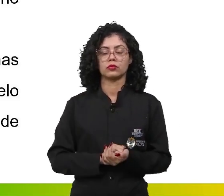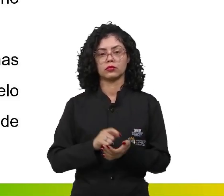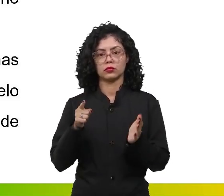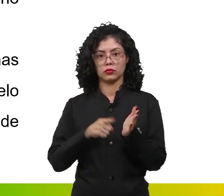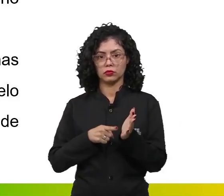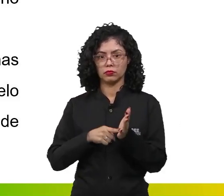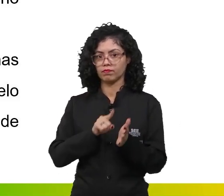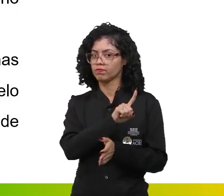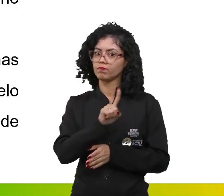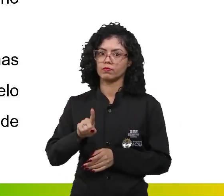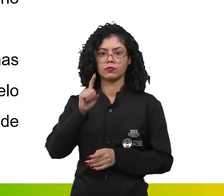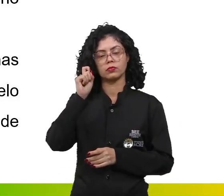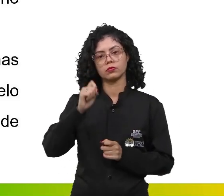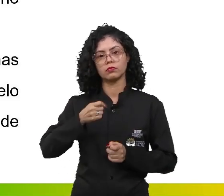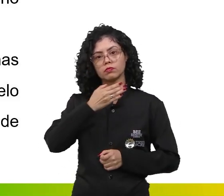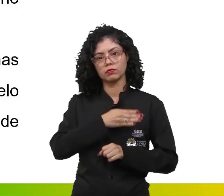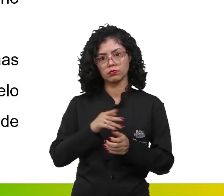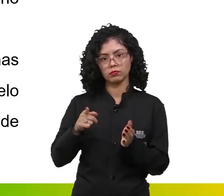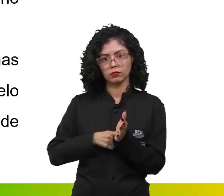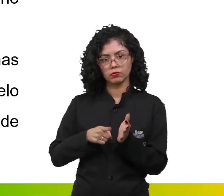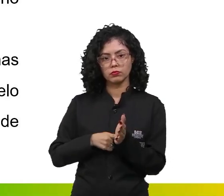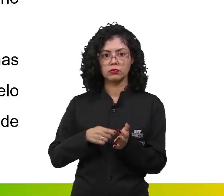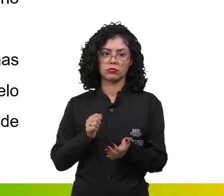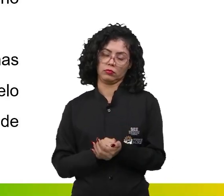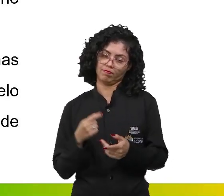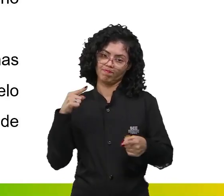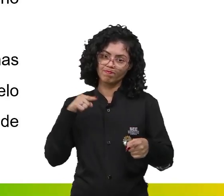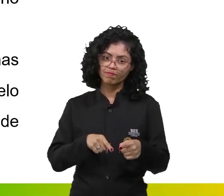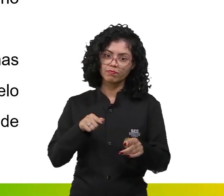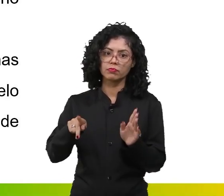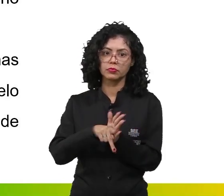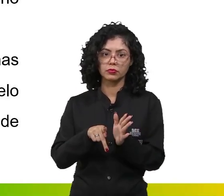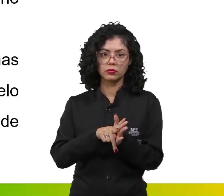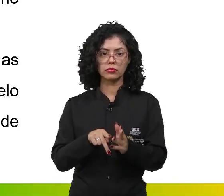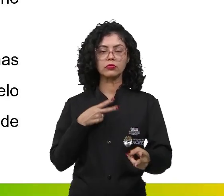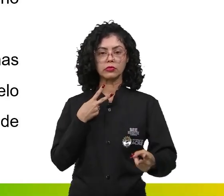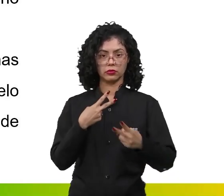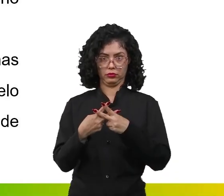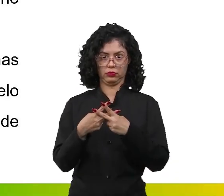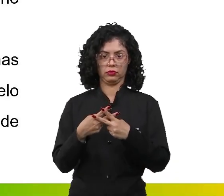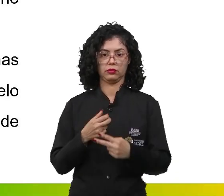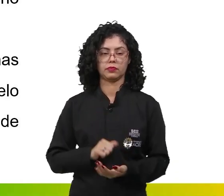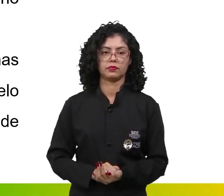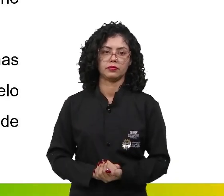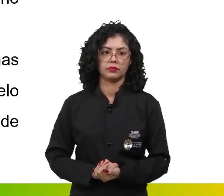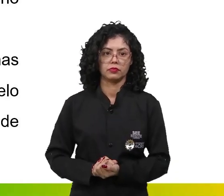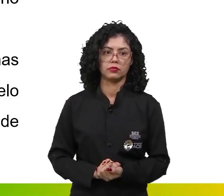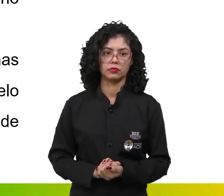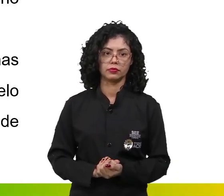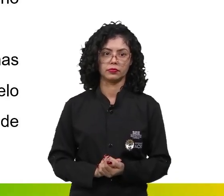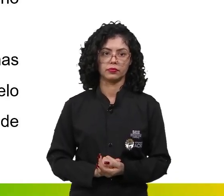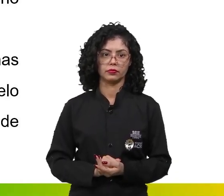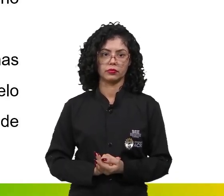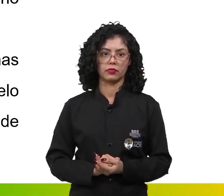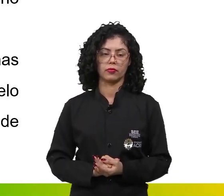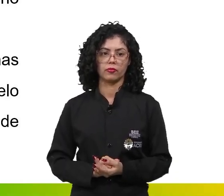não brancos, se descobertos, eram punidos com prisão. Essa é a primeira situação.